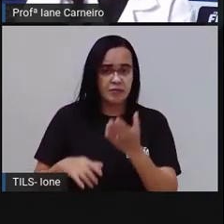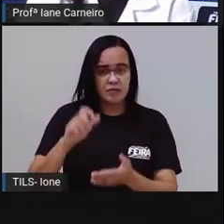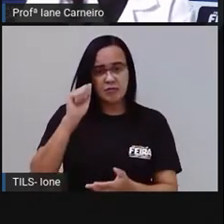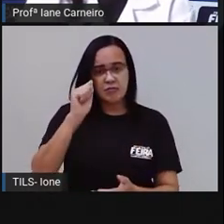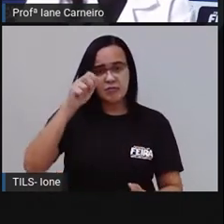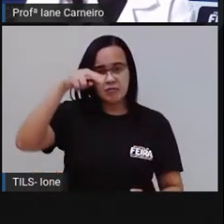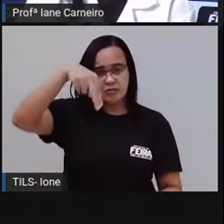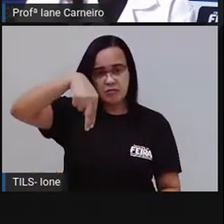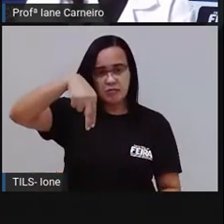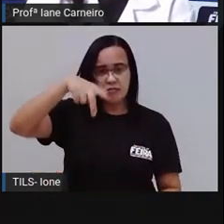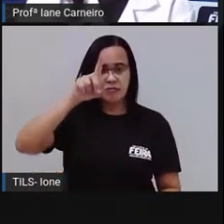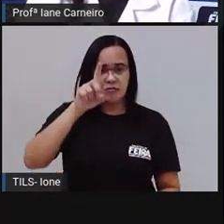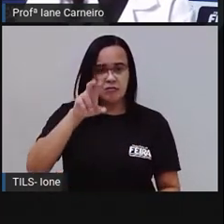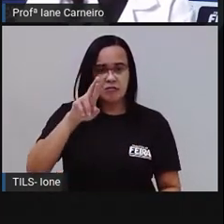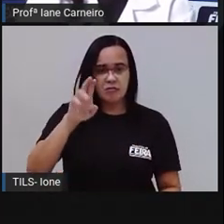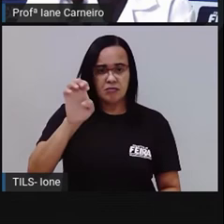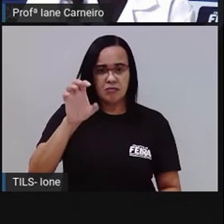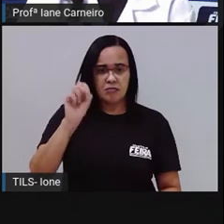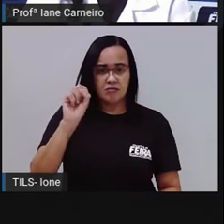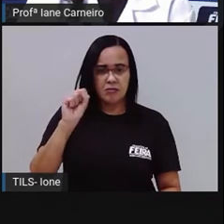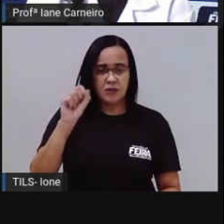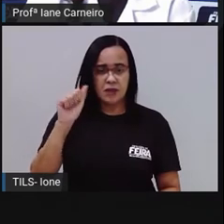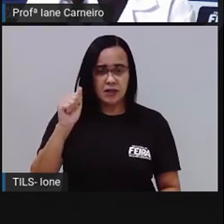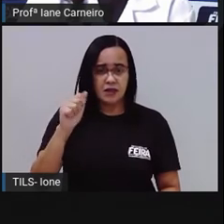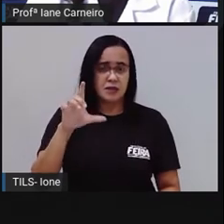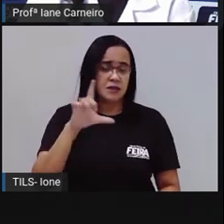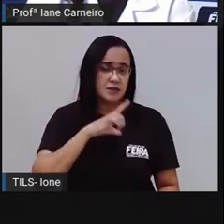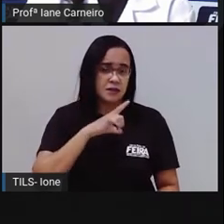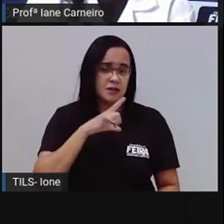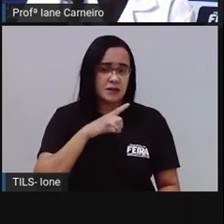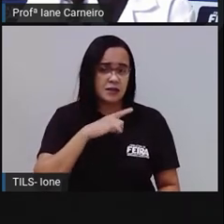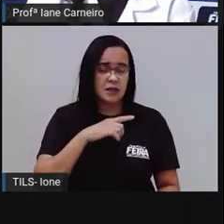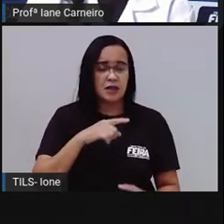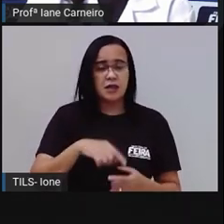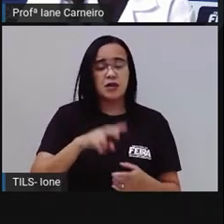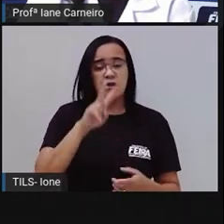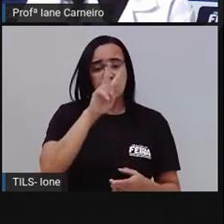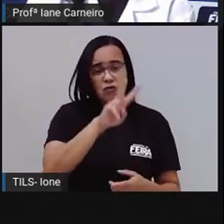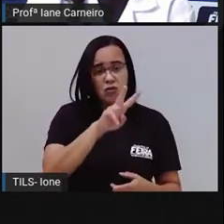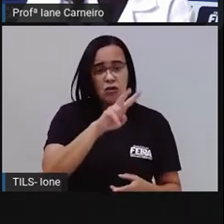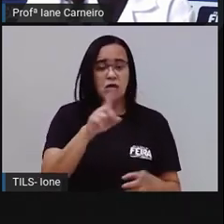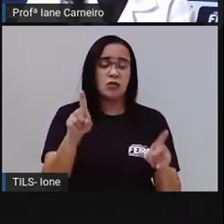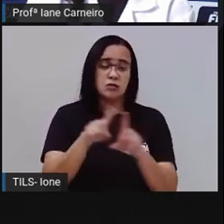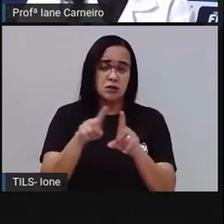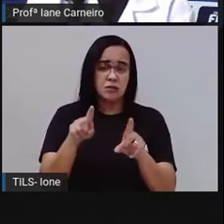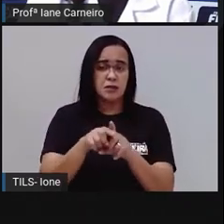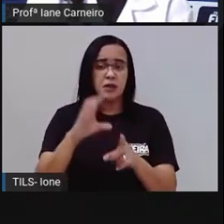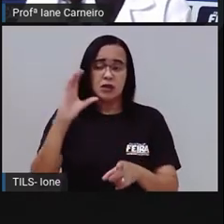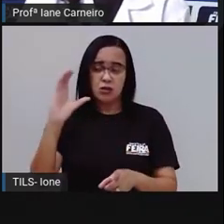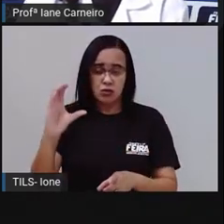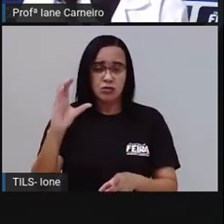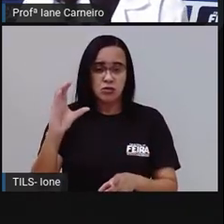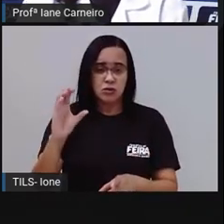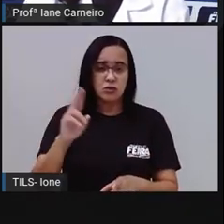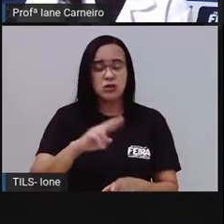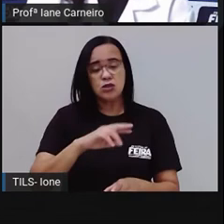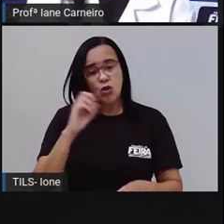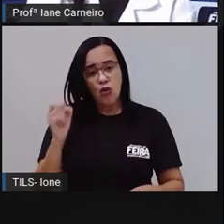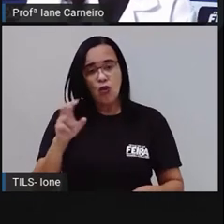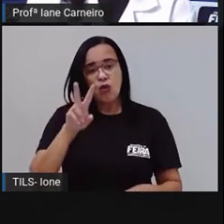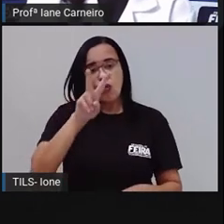vogal acompanhada por duas consoantes, ó, o ne e o de,